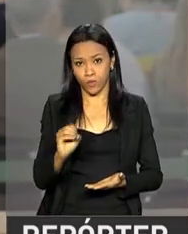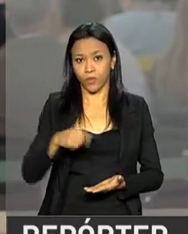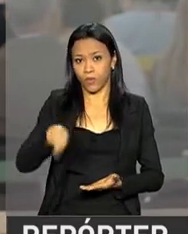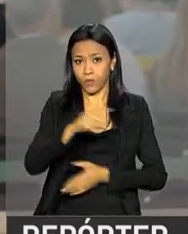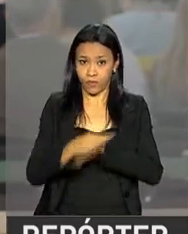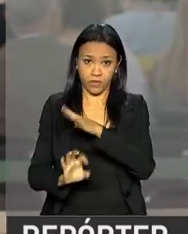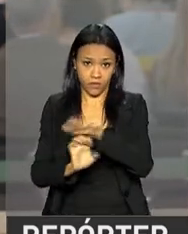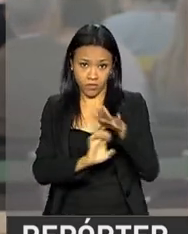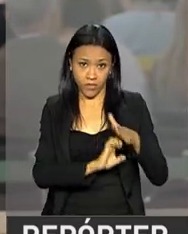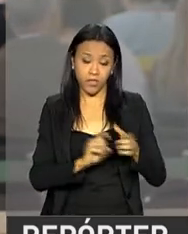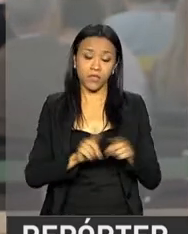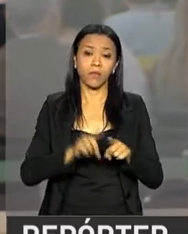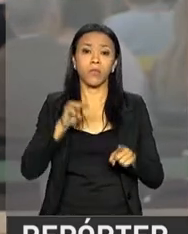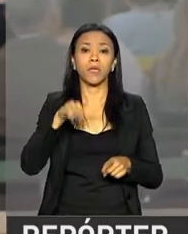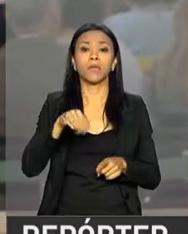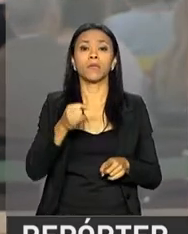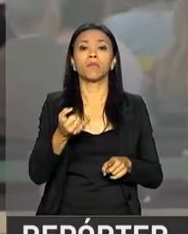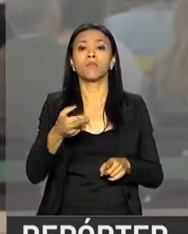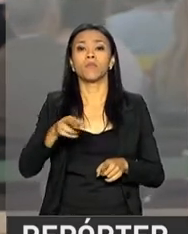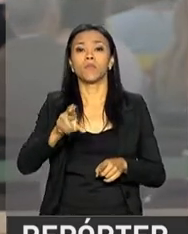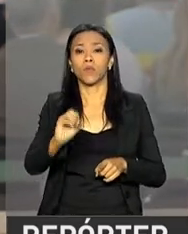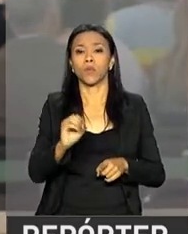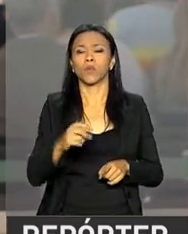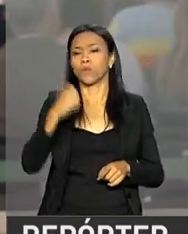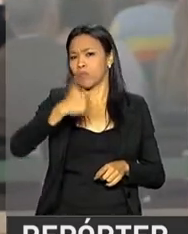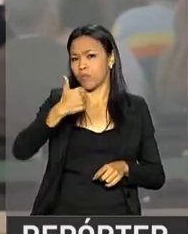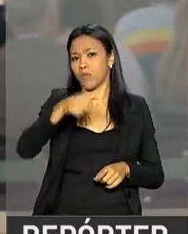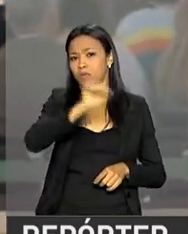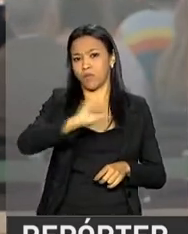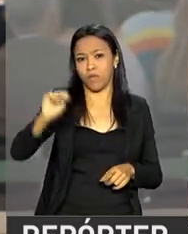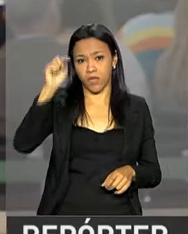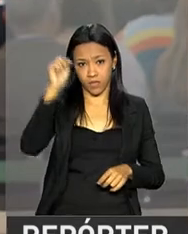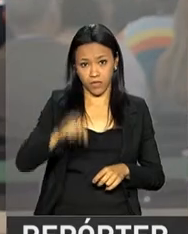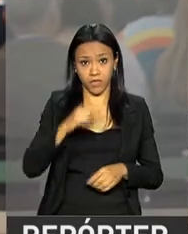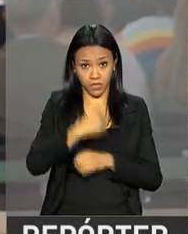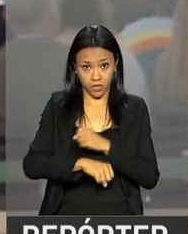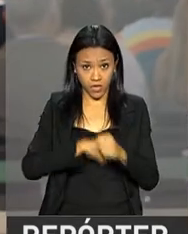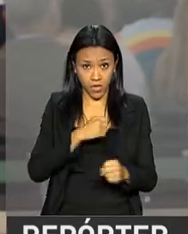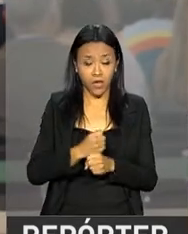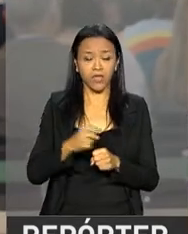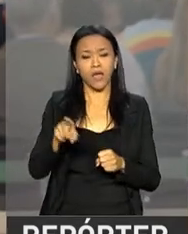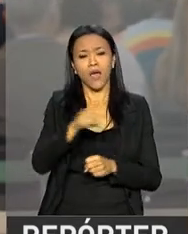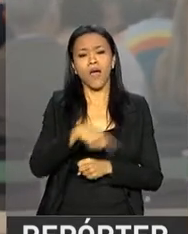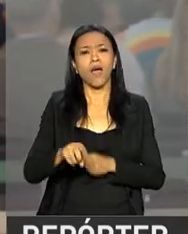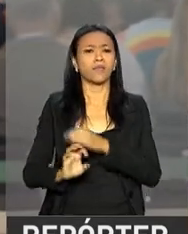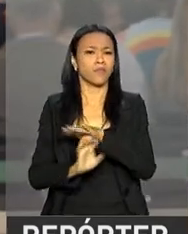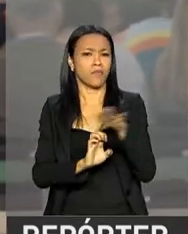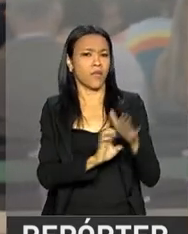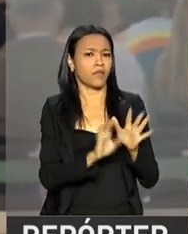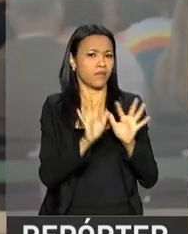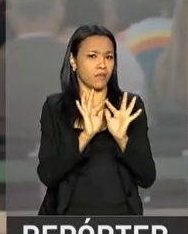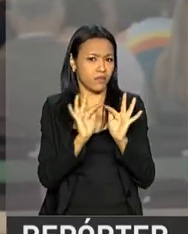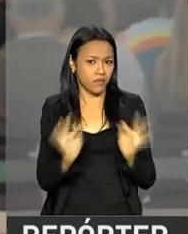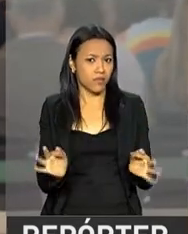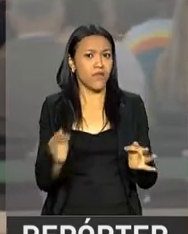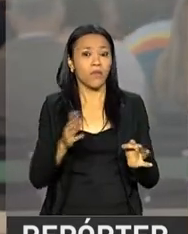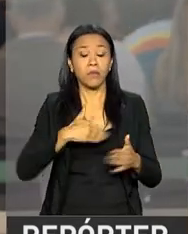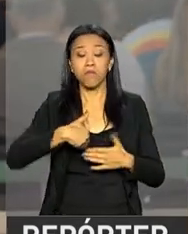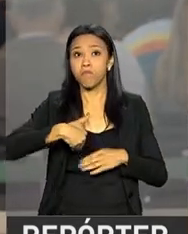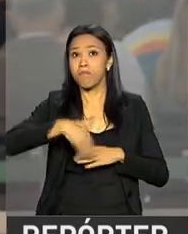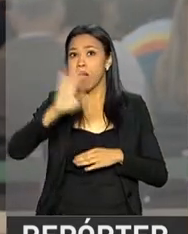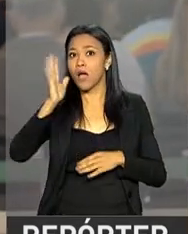do BNDES, no primeiro semestre deste ano, as médias empresas foram as que mais